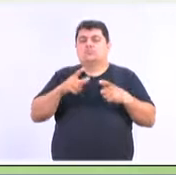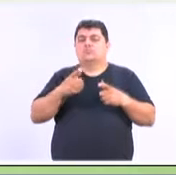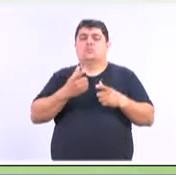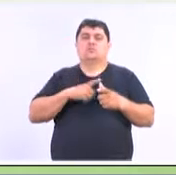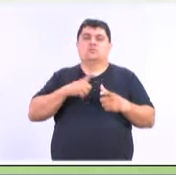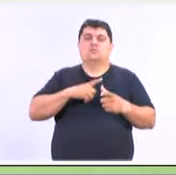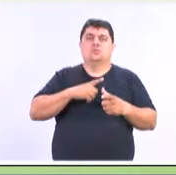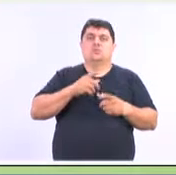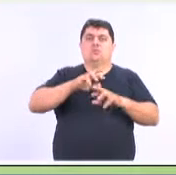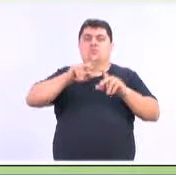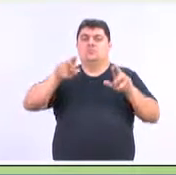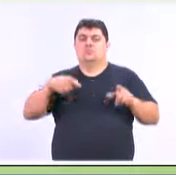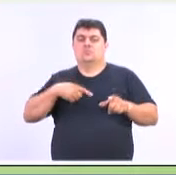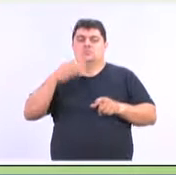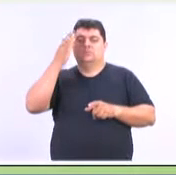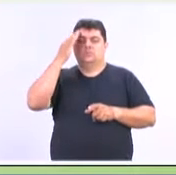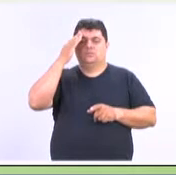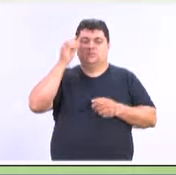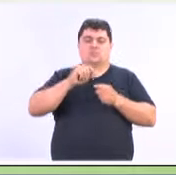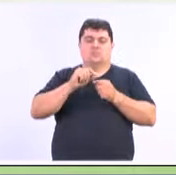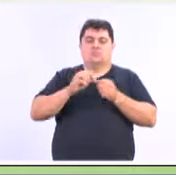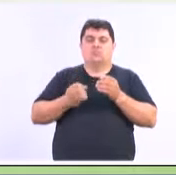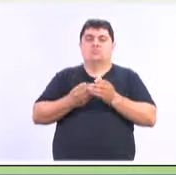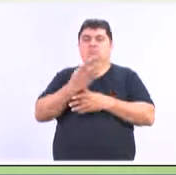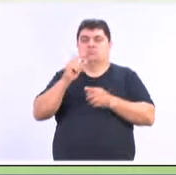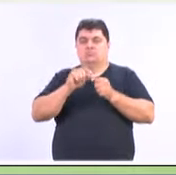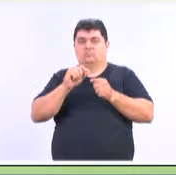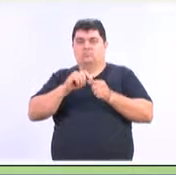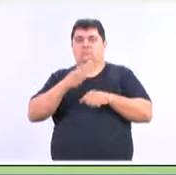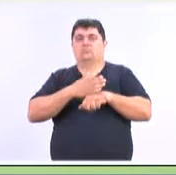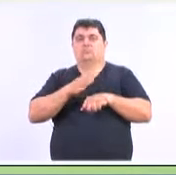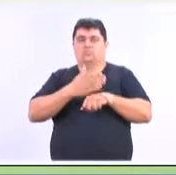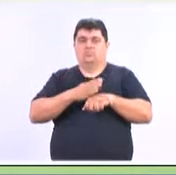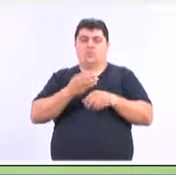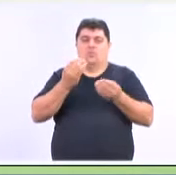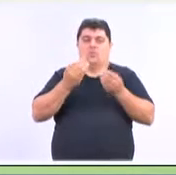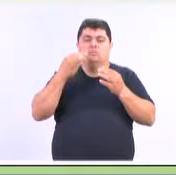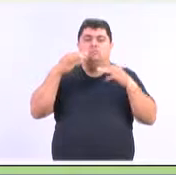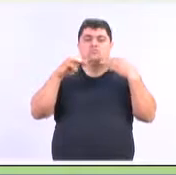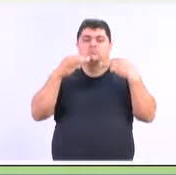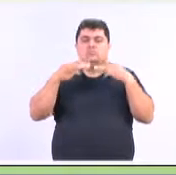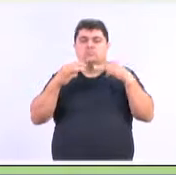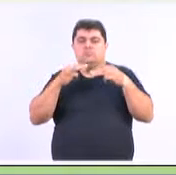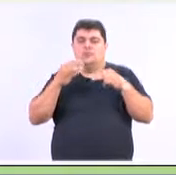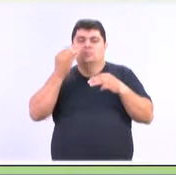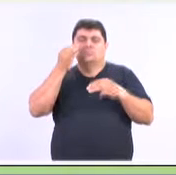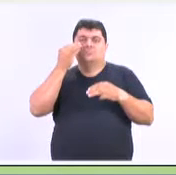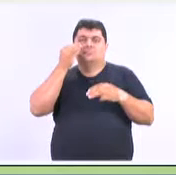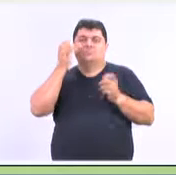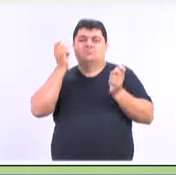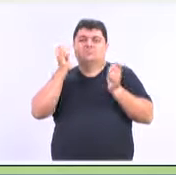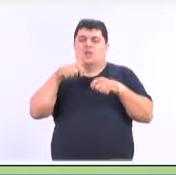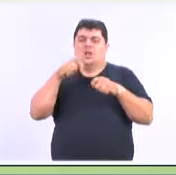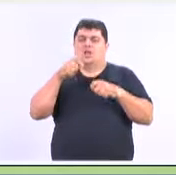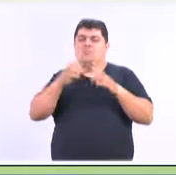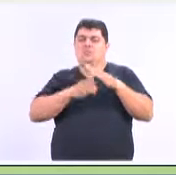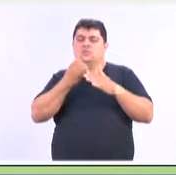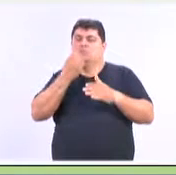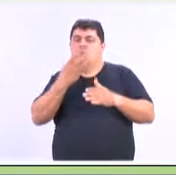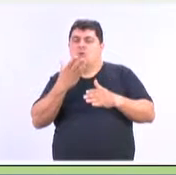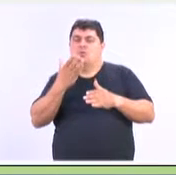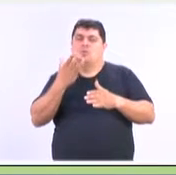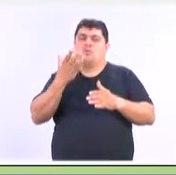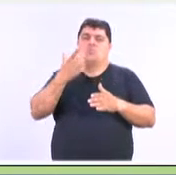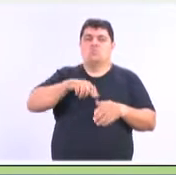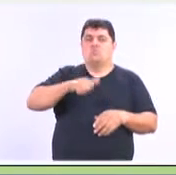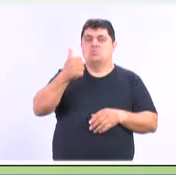atividade, compreender e elaborar os cálculos dos métodos de previsão de falência e, finalmente,